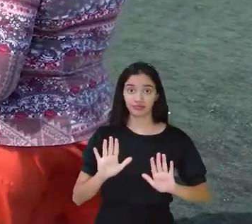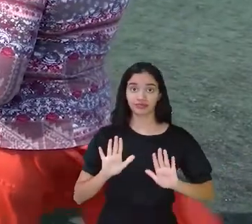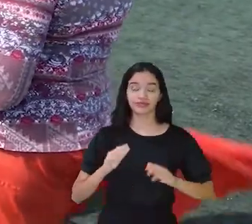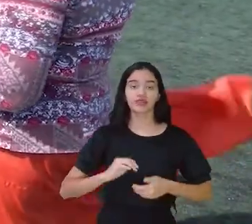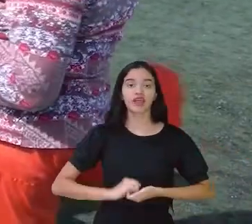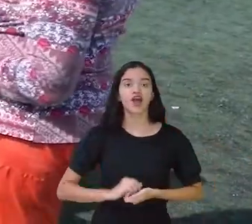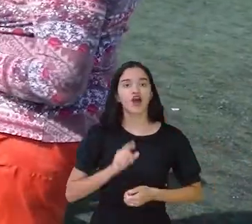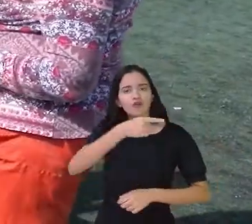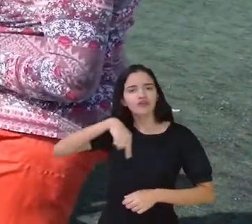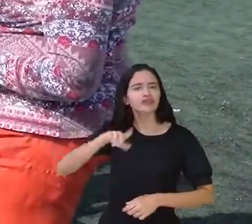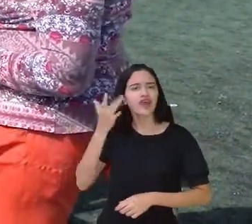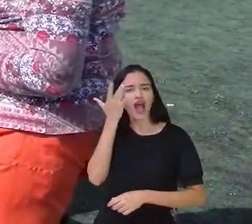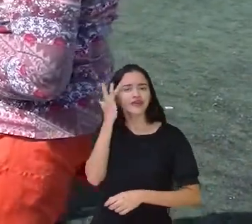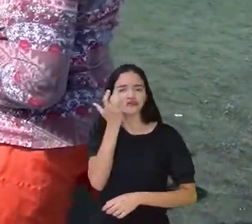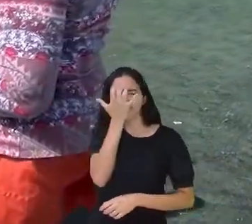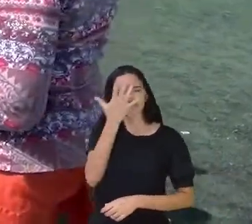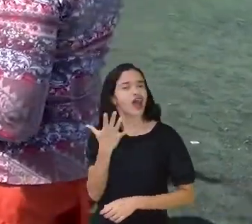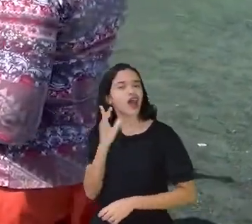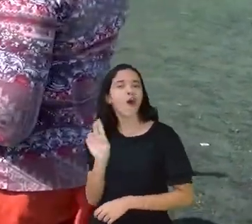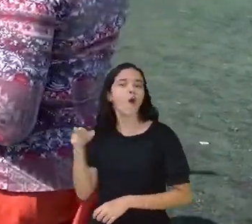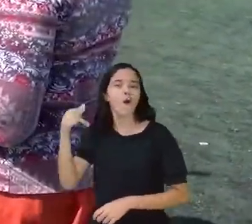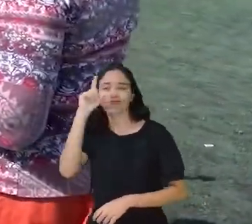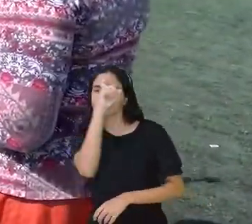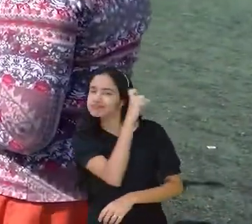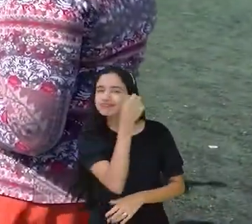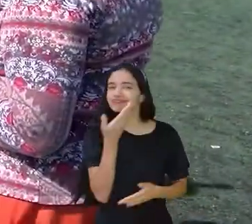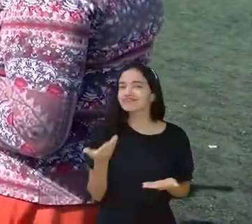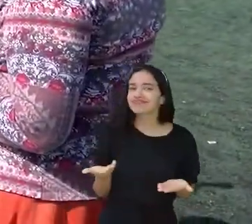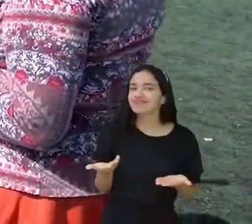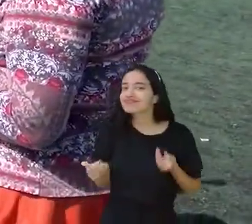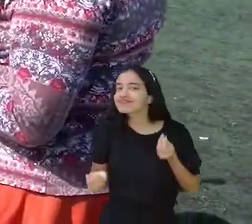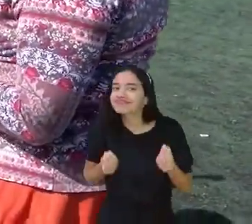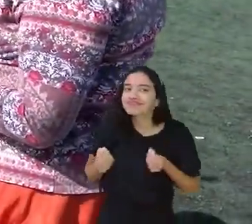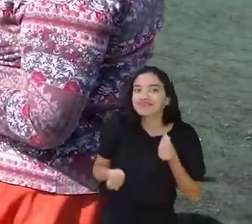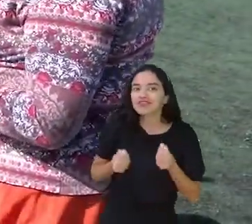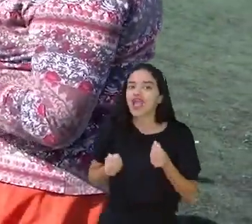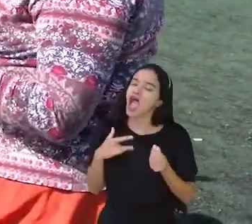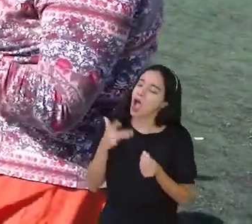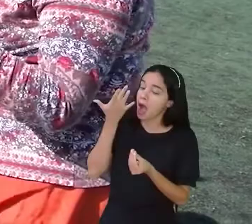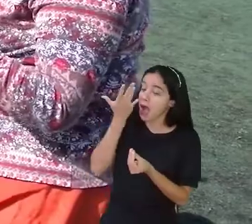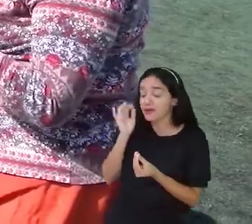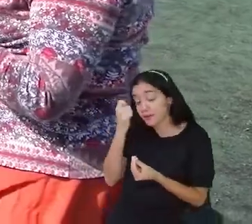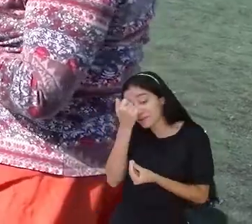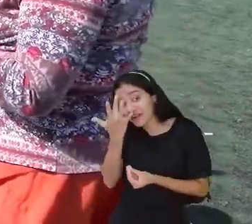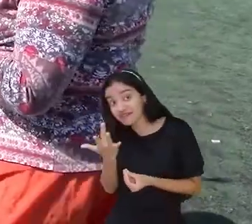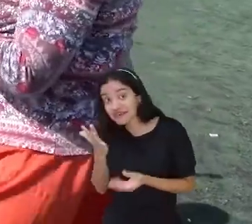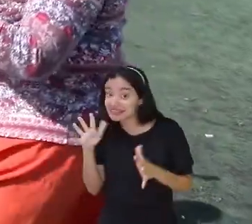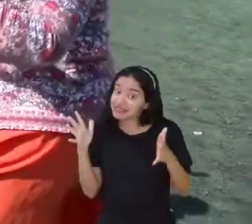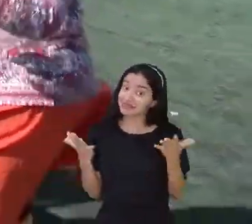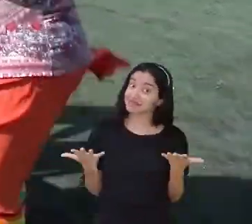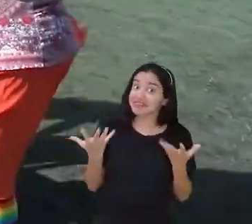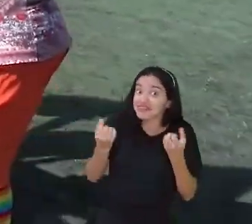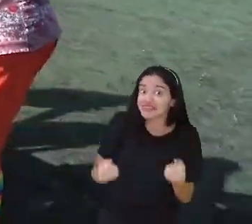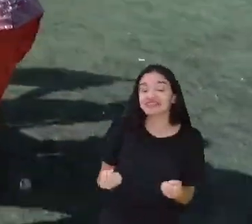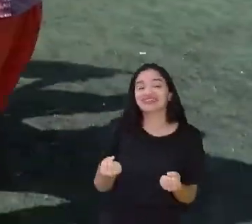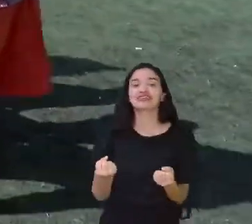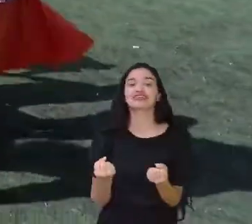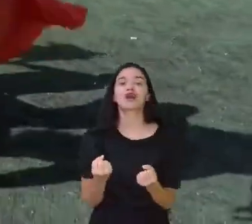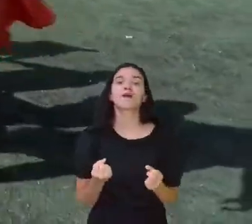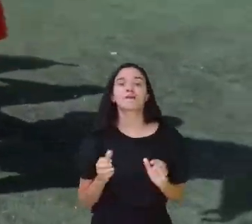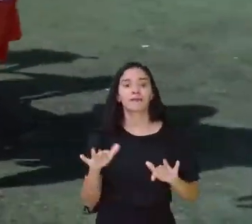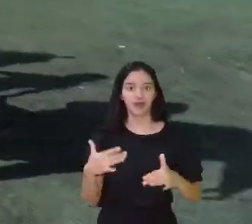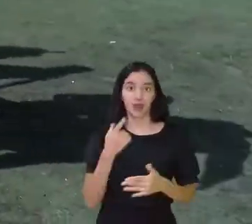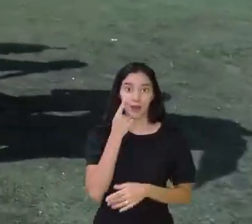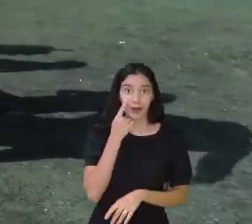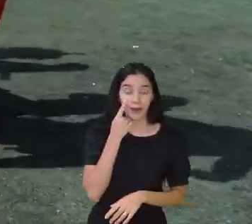Vamos. Vocês acham que vai ser mais fácil ou mais difícil? Mais fácil. Será? Vamos lá. Então é super love pro...